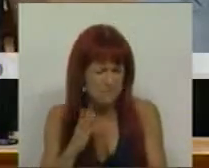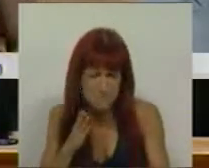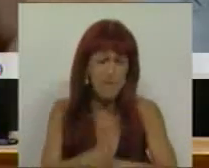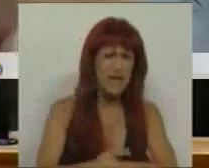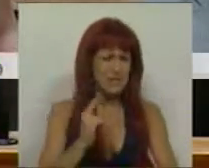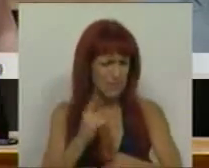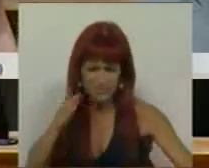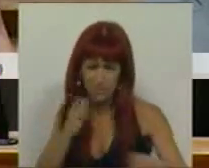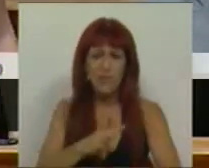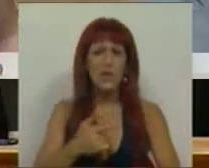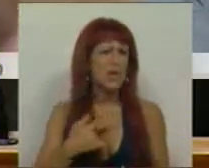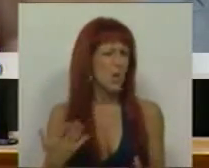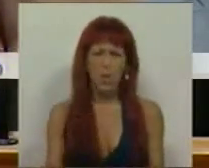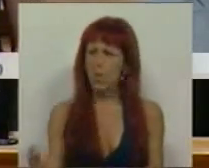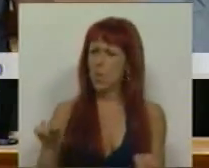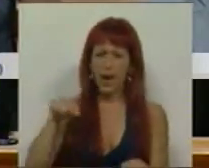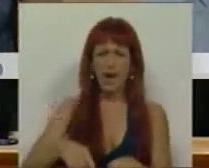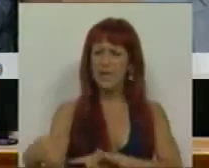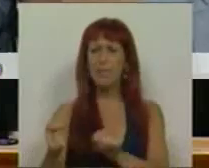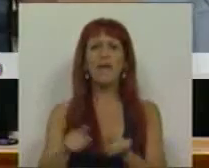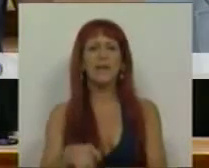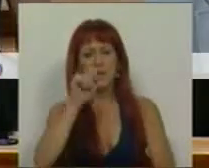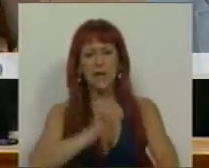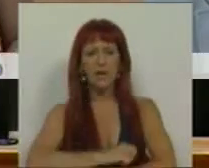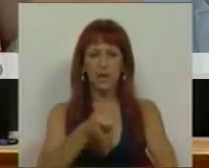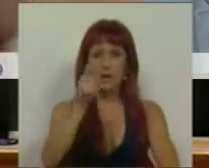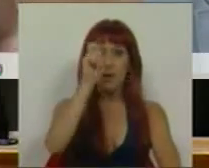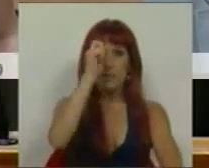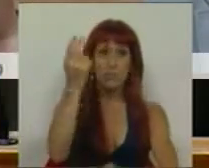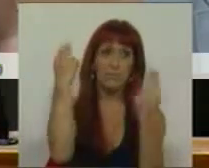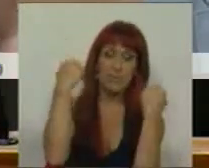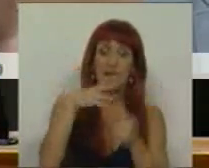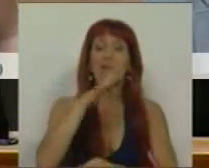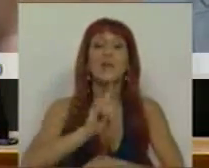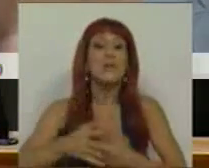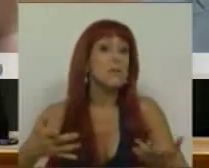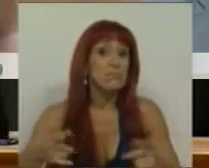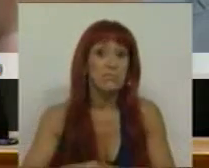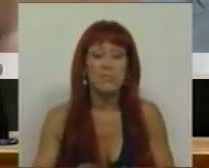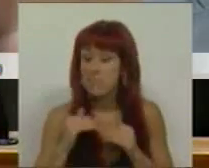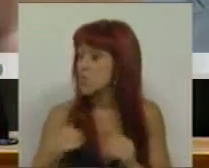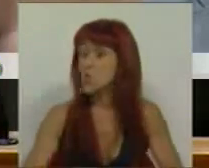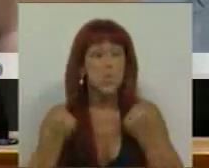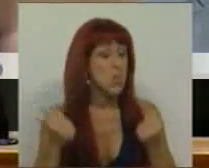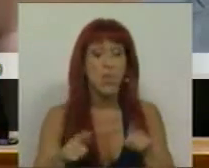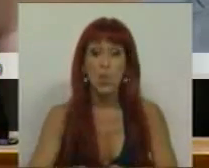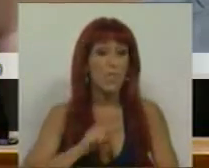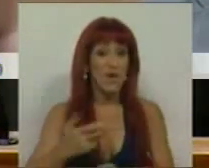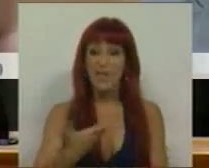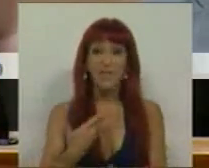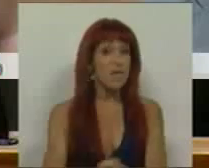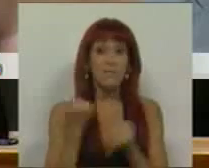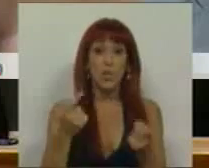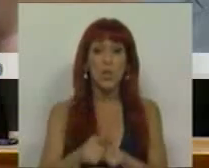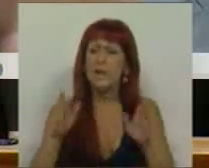persistirem, não chegarem a este debate com humildade e dizer o seguinte: É insustentável a nossa